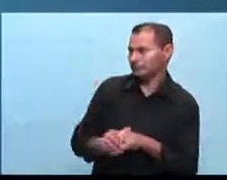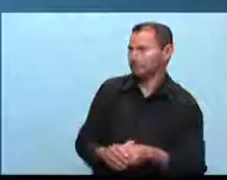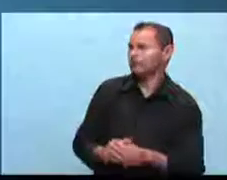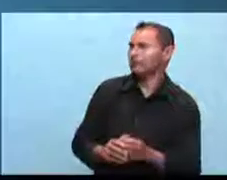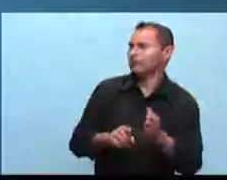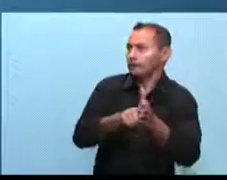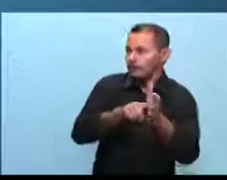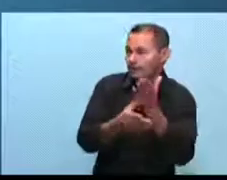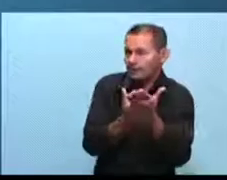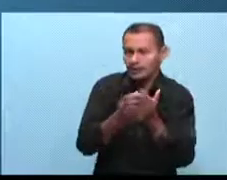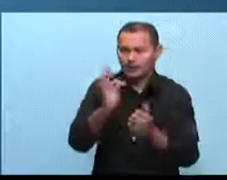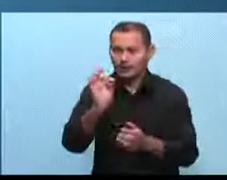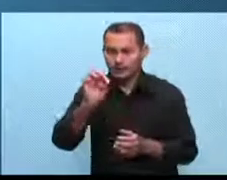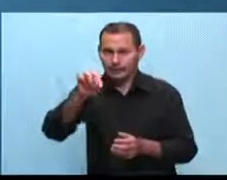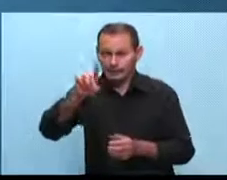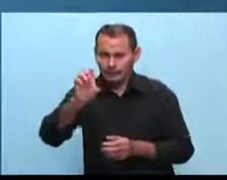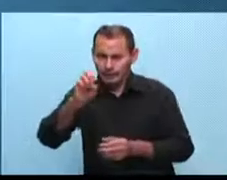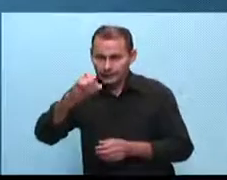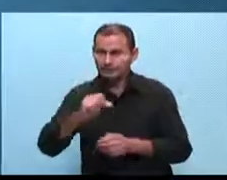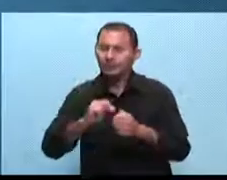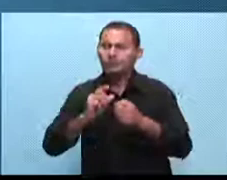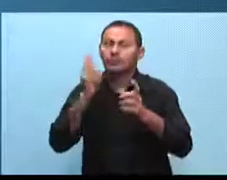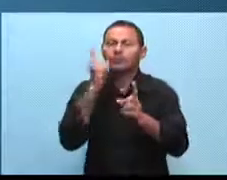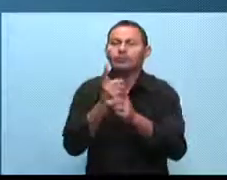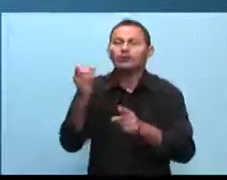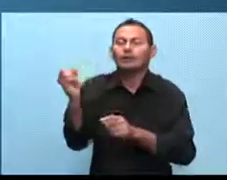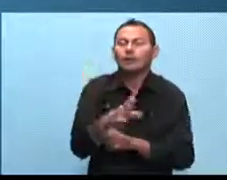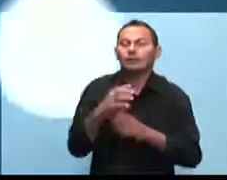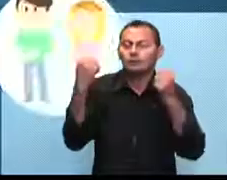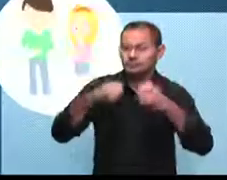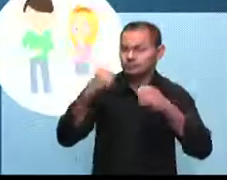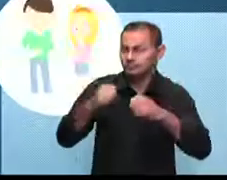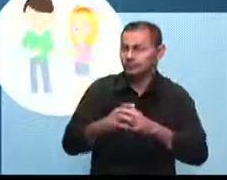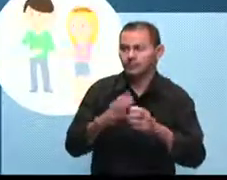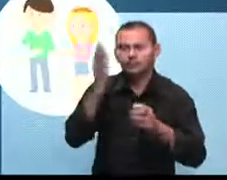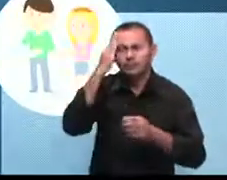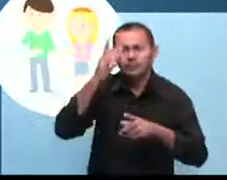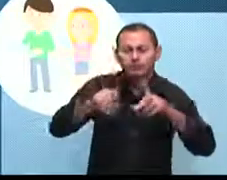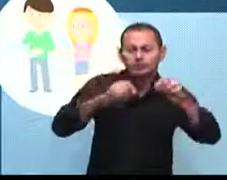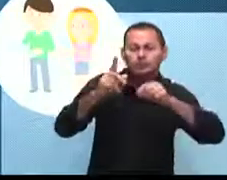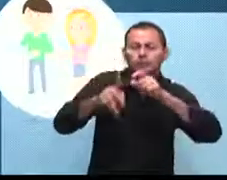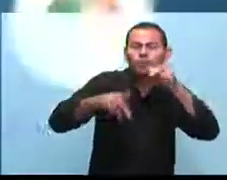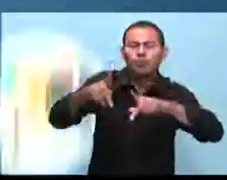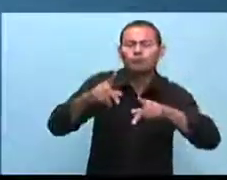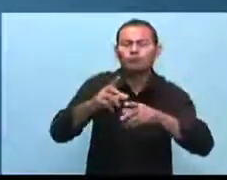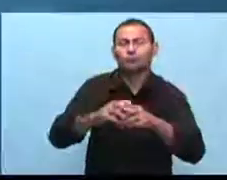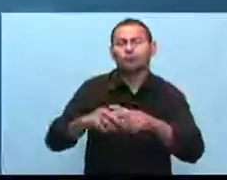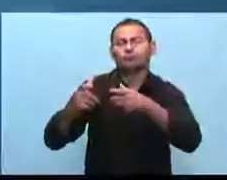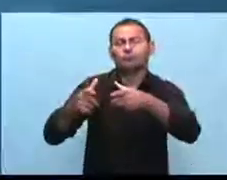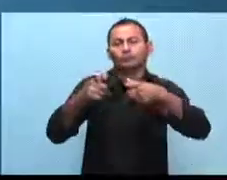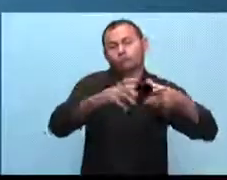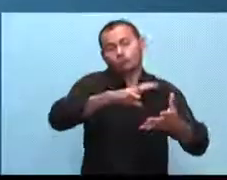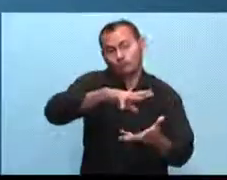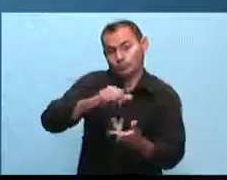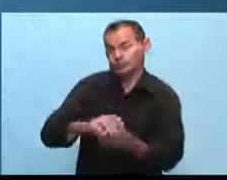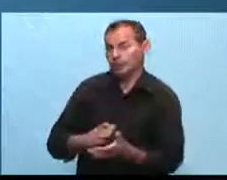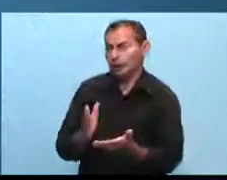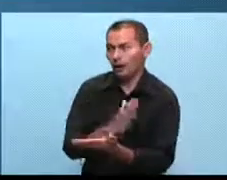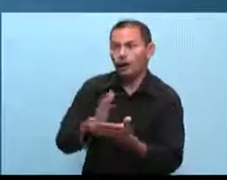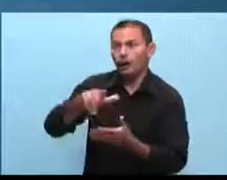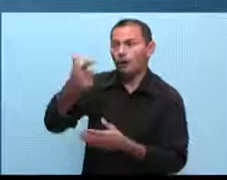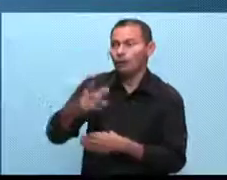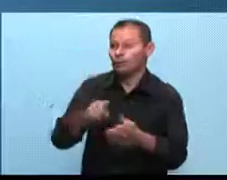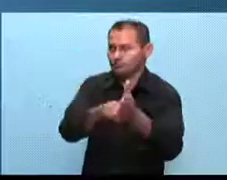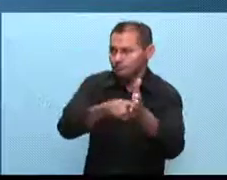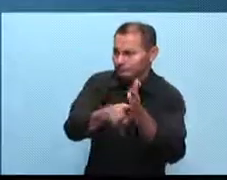A pesquisa de tendência é empregada para descobrir novas necessidades e preferências da população de um universo. E algumas outras,